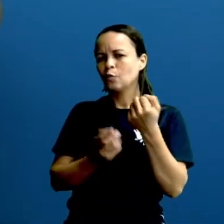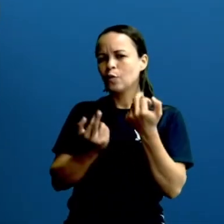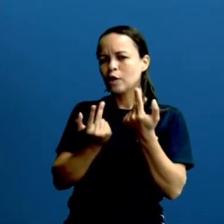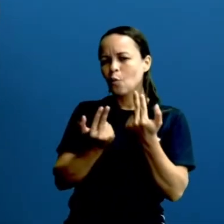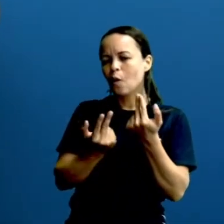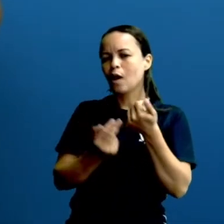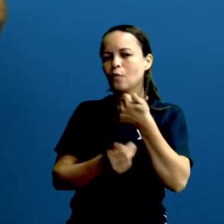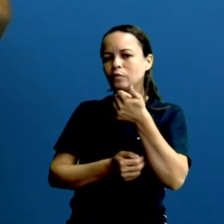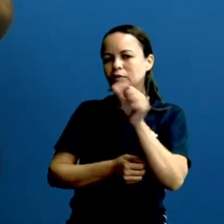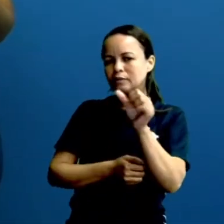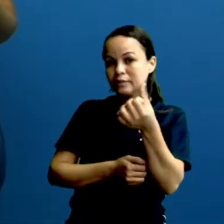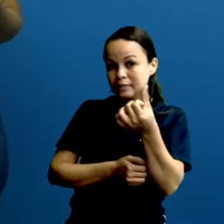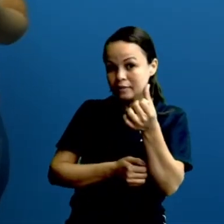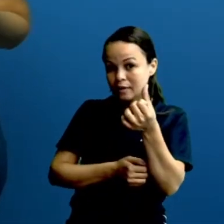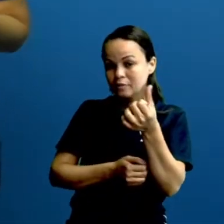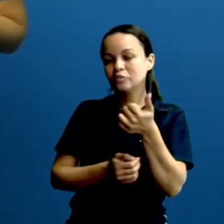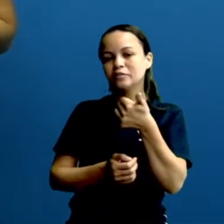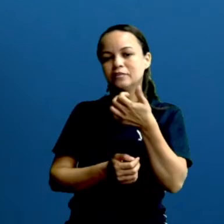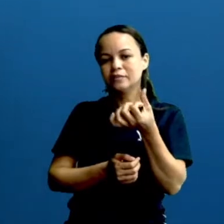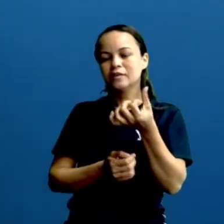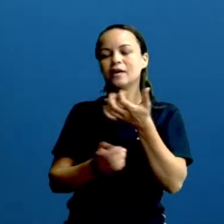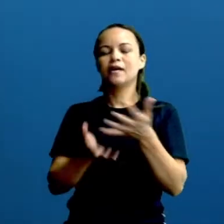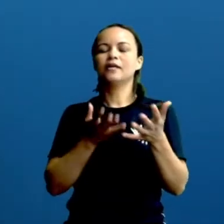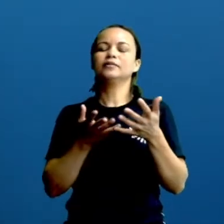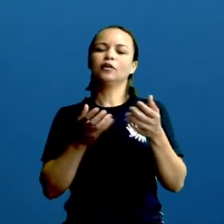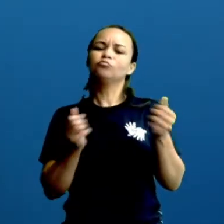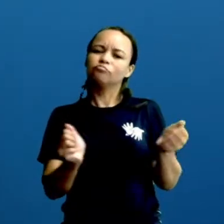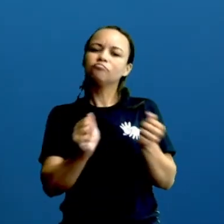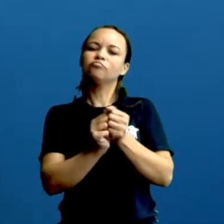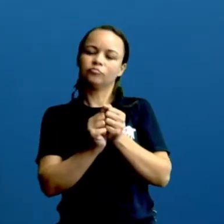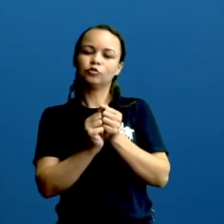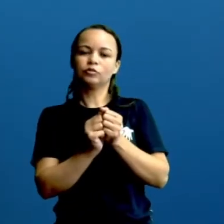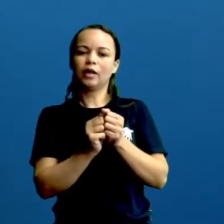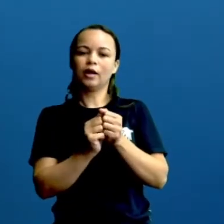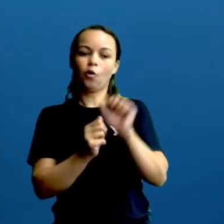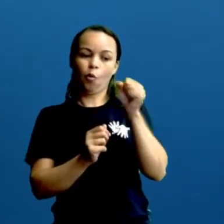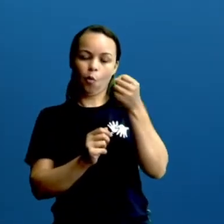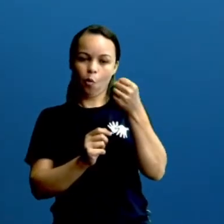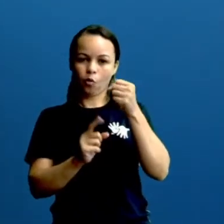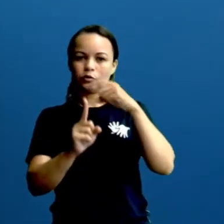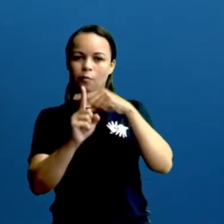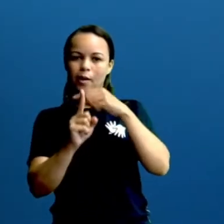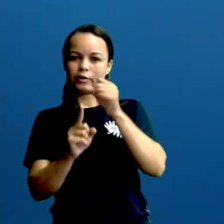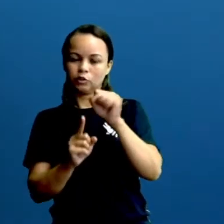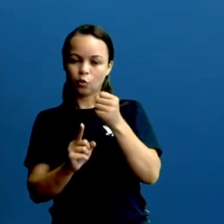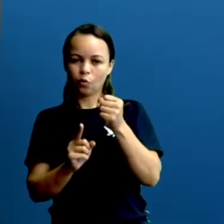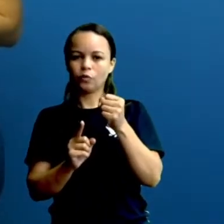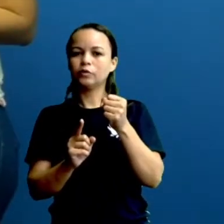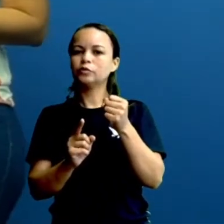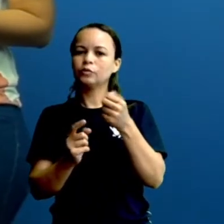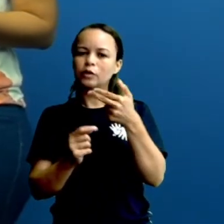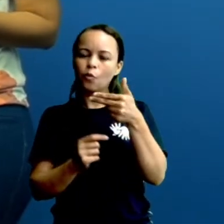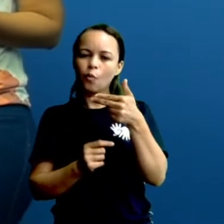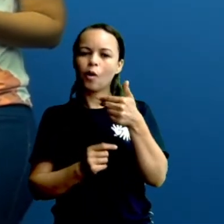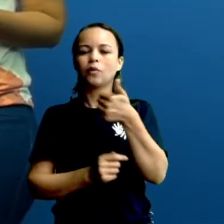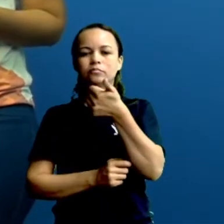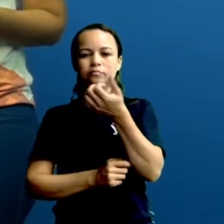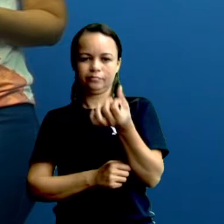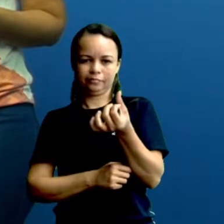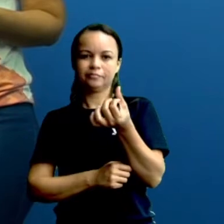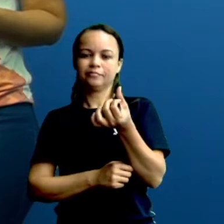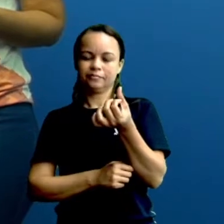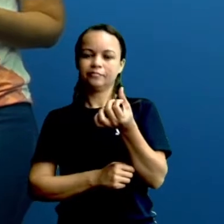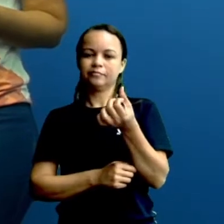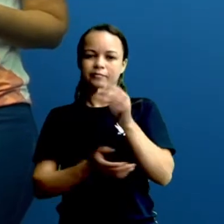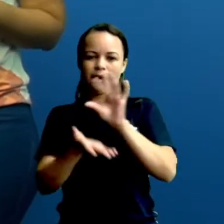igual a 16. Isso mesmo, ó, juntei as 8 figurinhas, mais 8 figurinhas, que deu